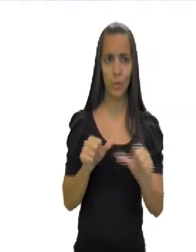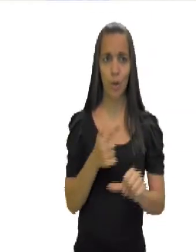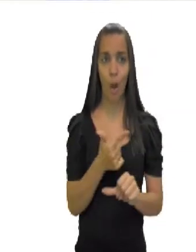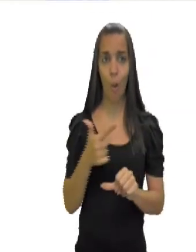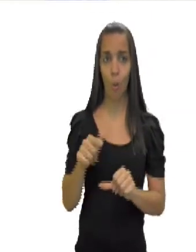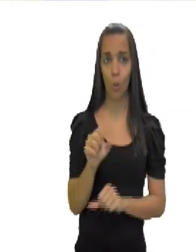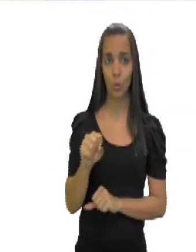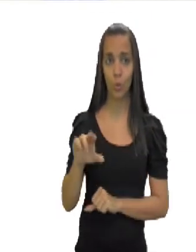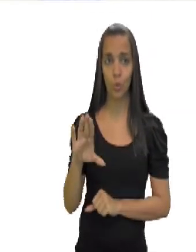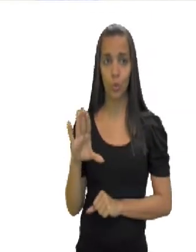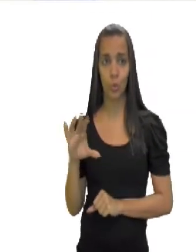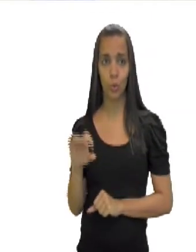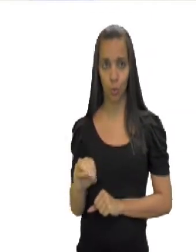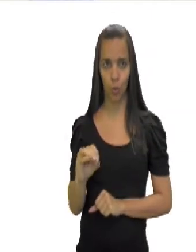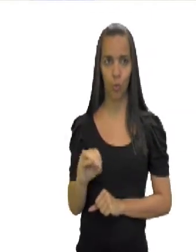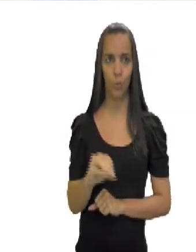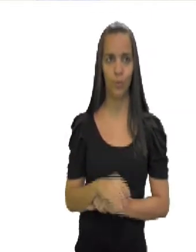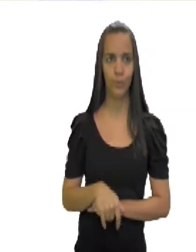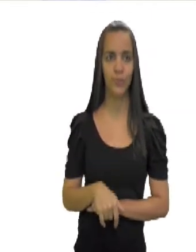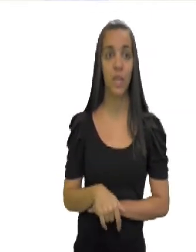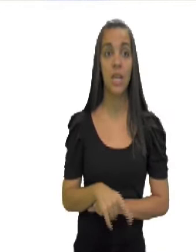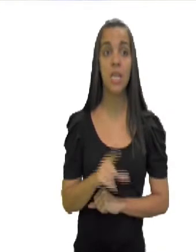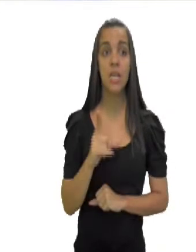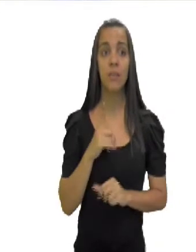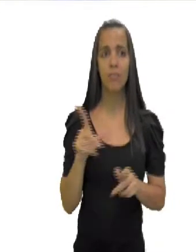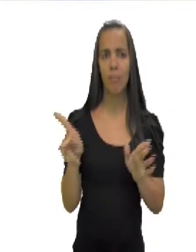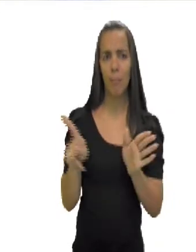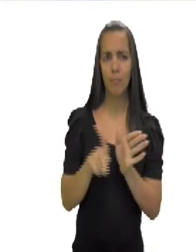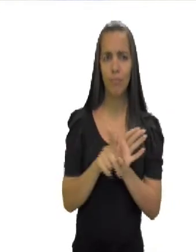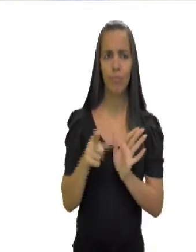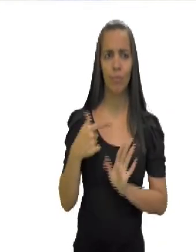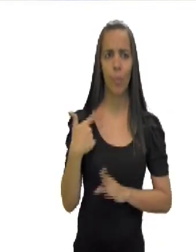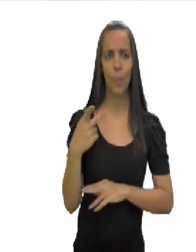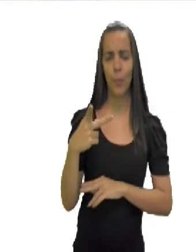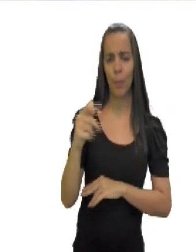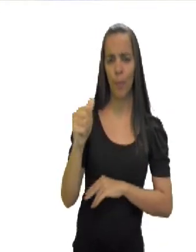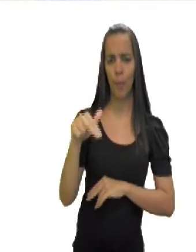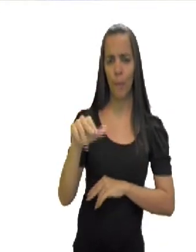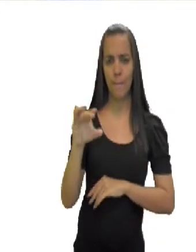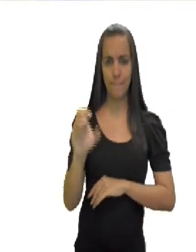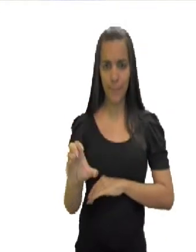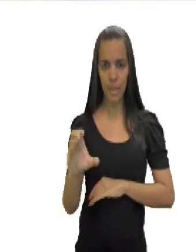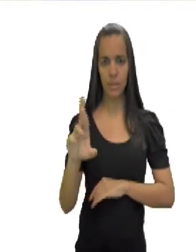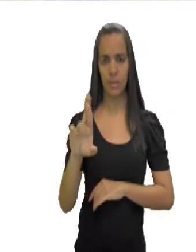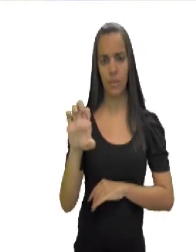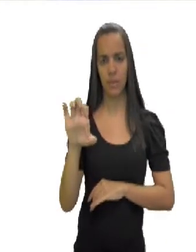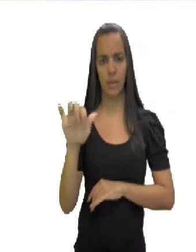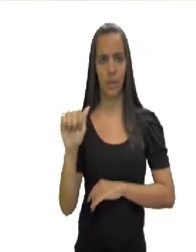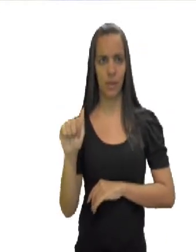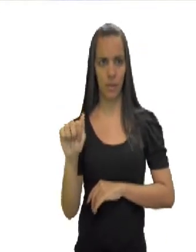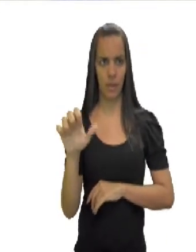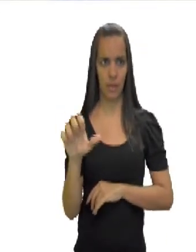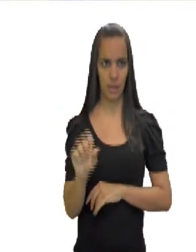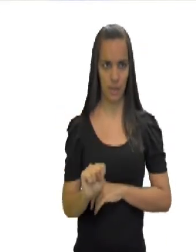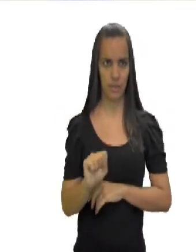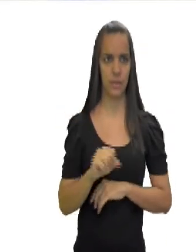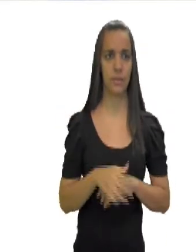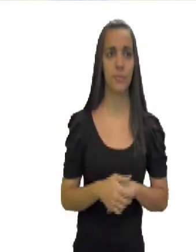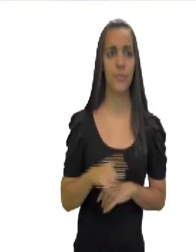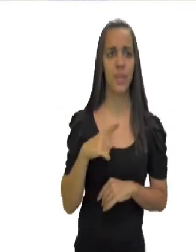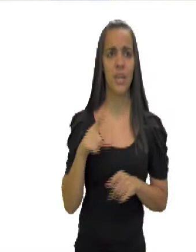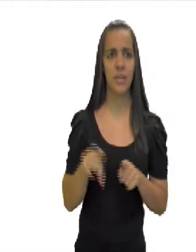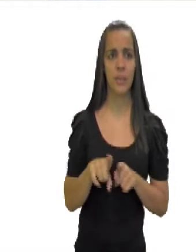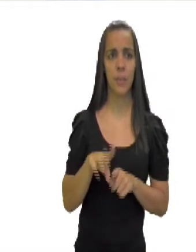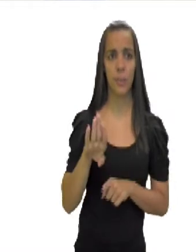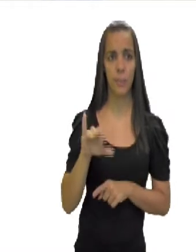suco entérico do próprio intestino. Ali, outros nutrientes são aproveitados e